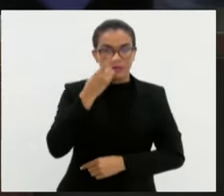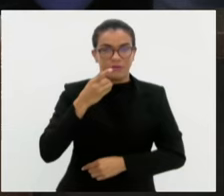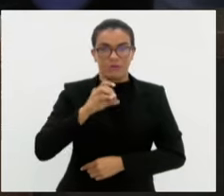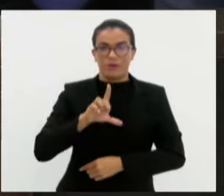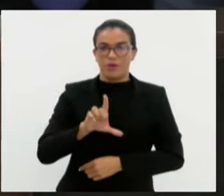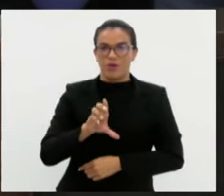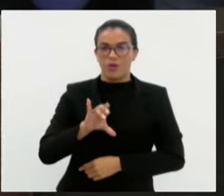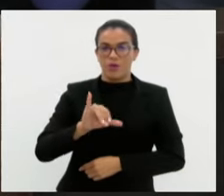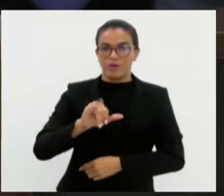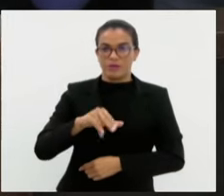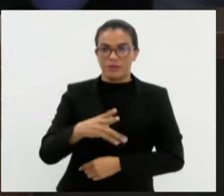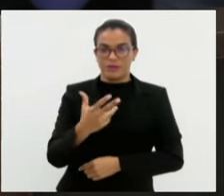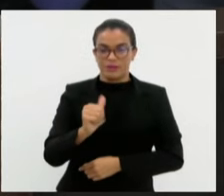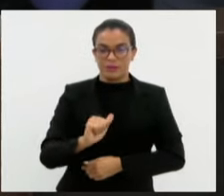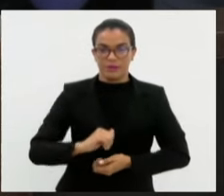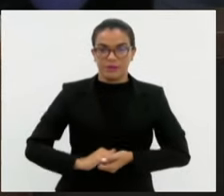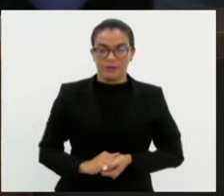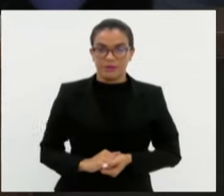Lucinha.